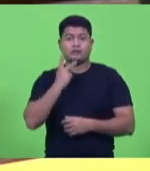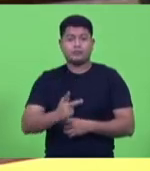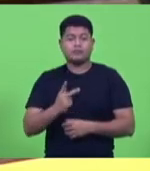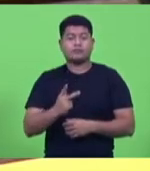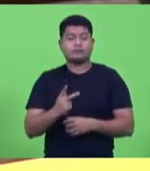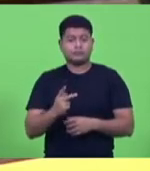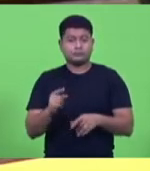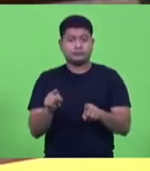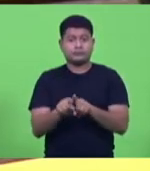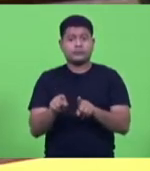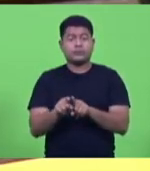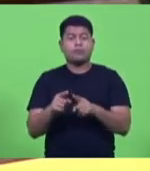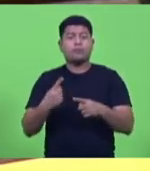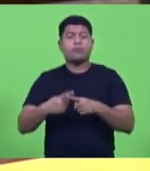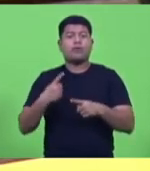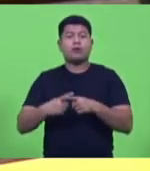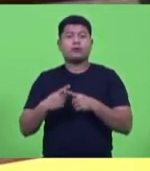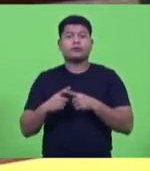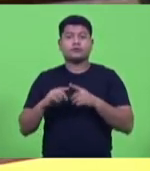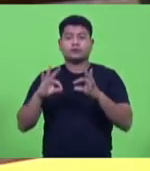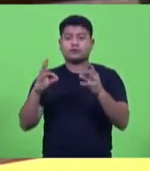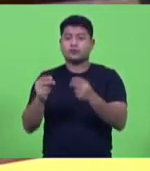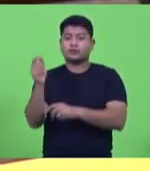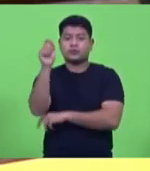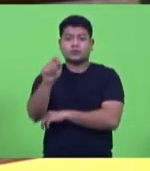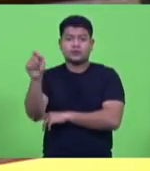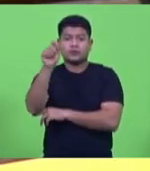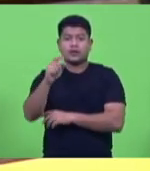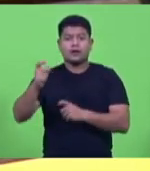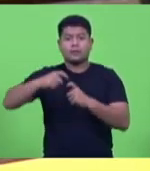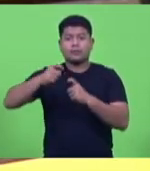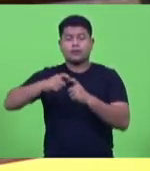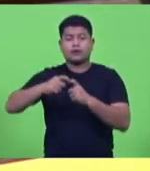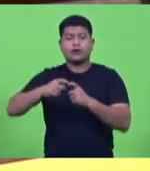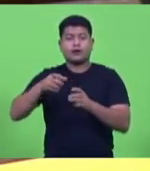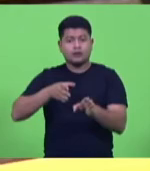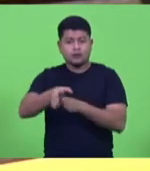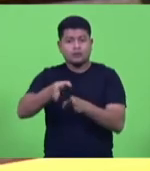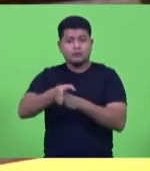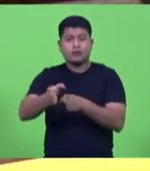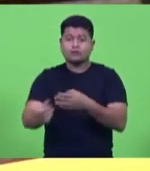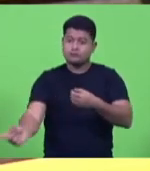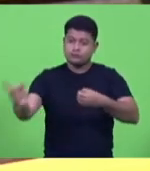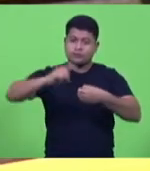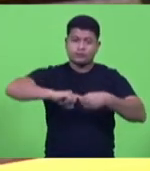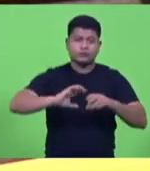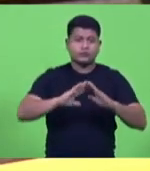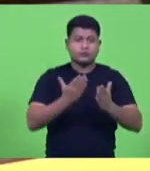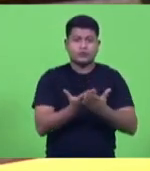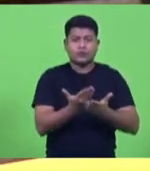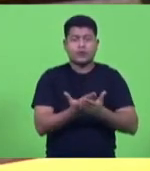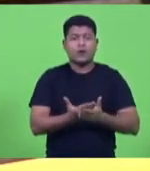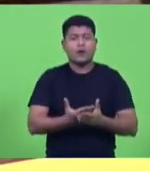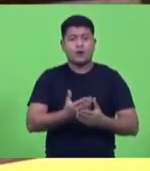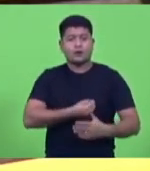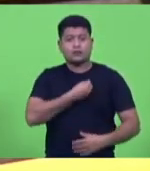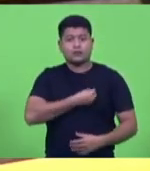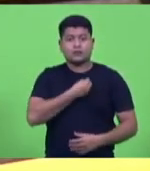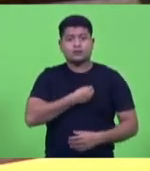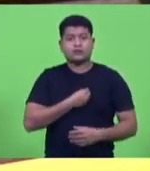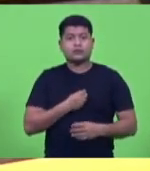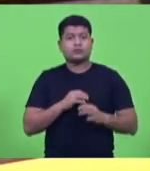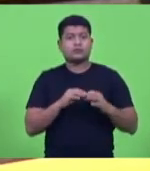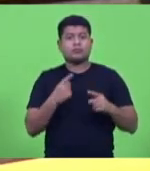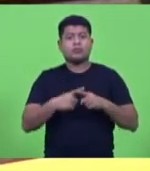como, porque todas as associações médicas recomendam a volta às aulas presenciais. Por que, que o Todos pela